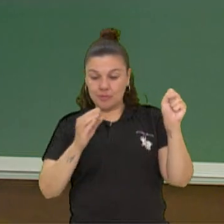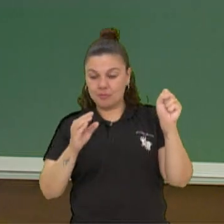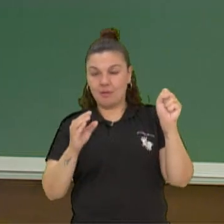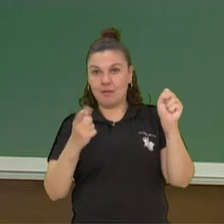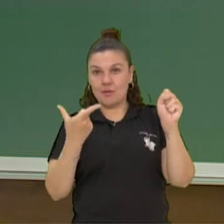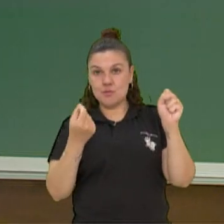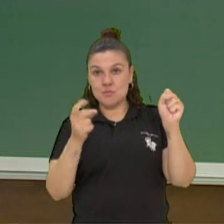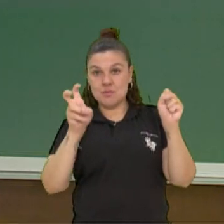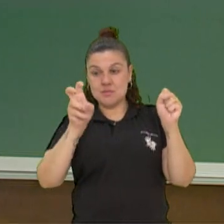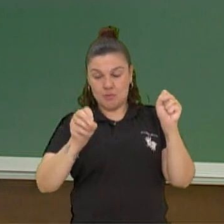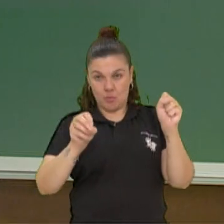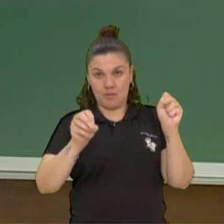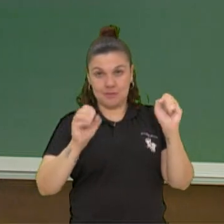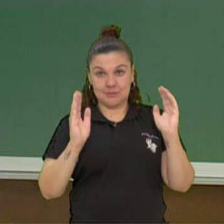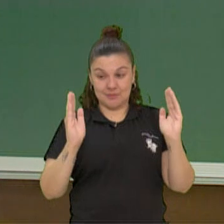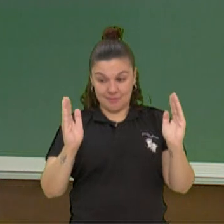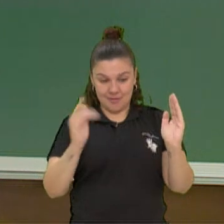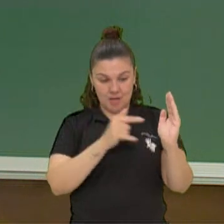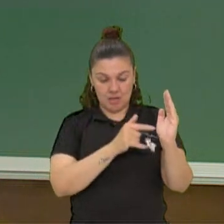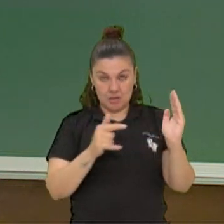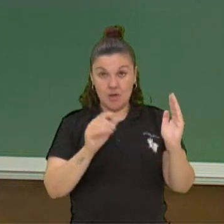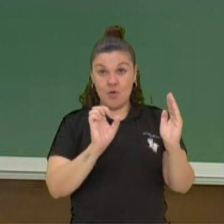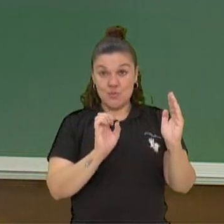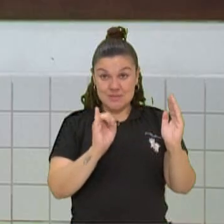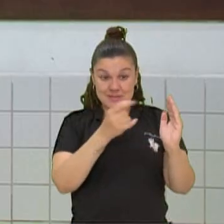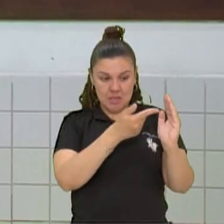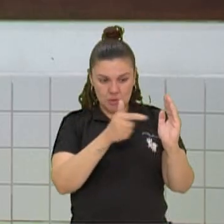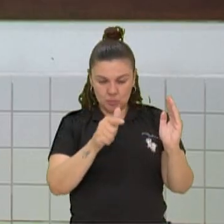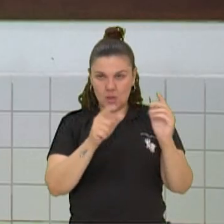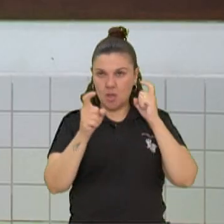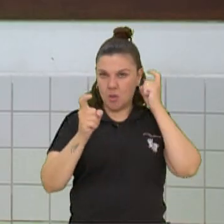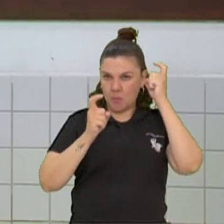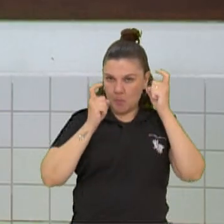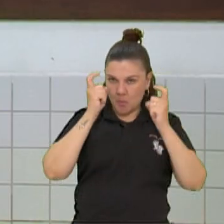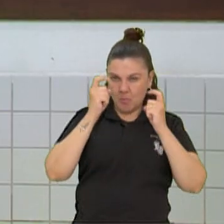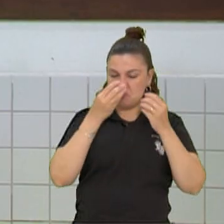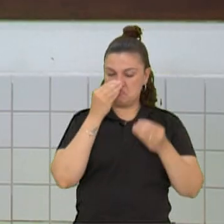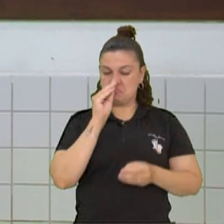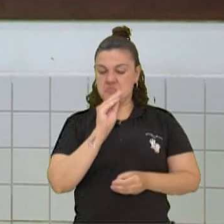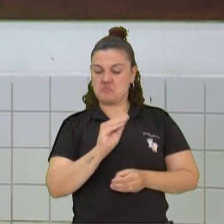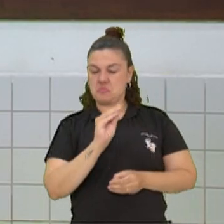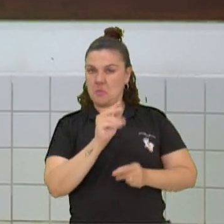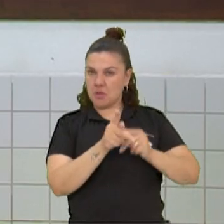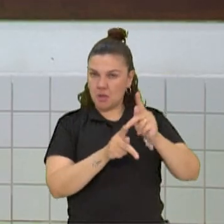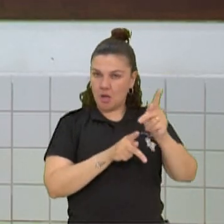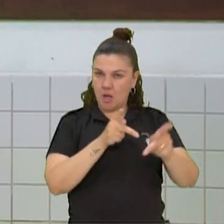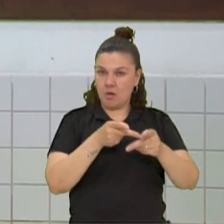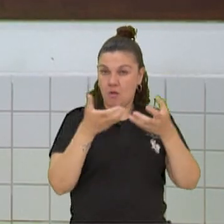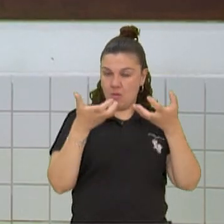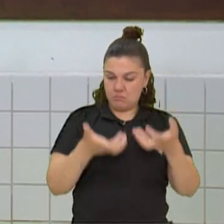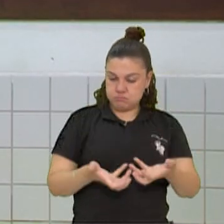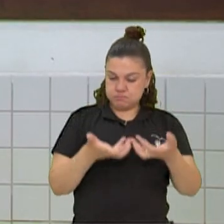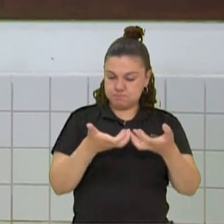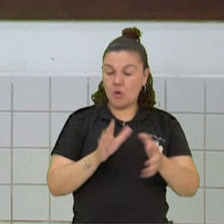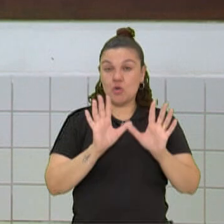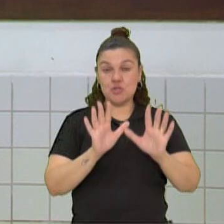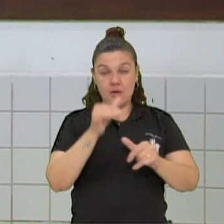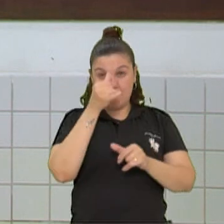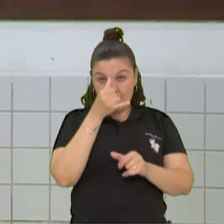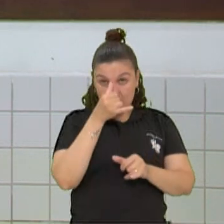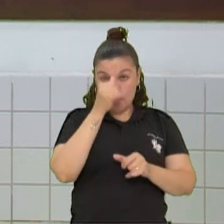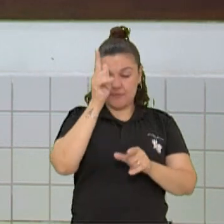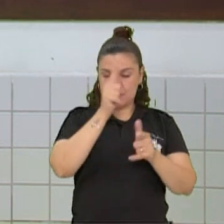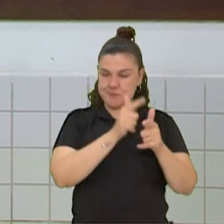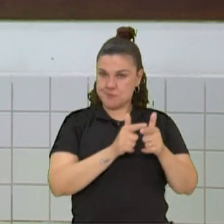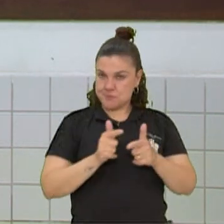2050. Então, se não houver uma preocupação, já uma prevenção para